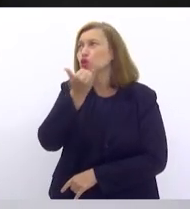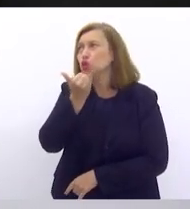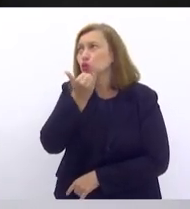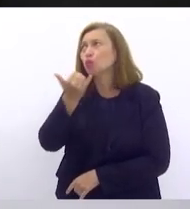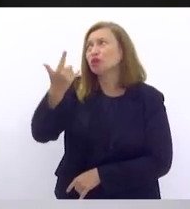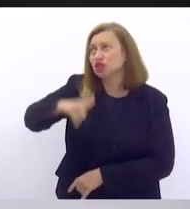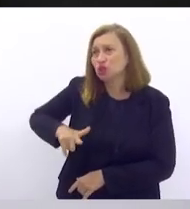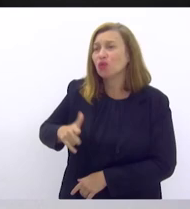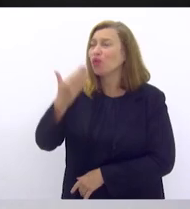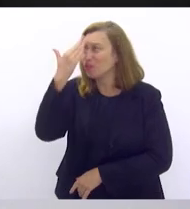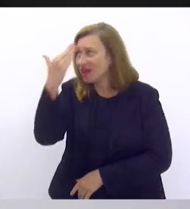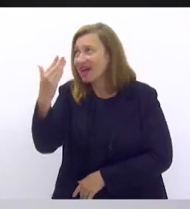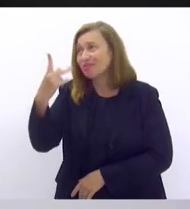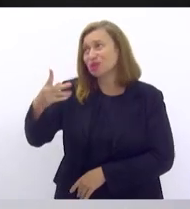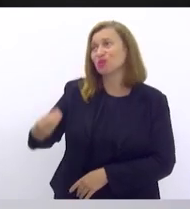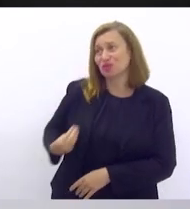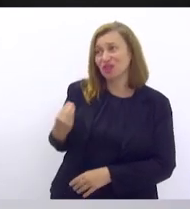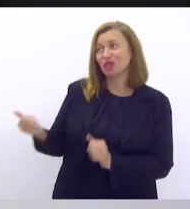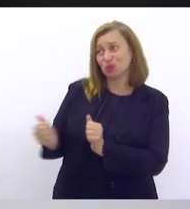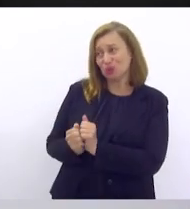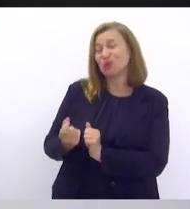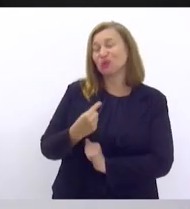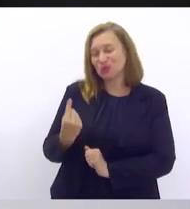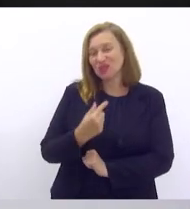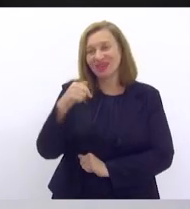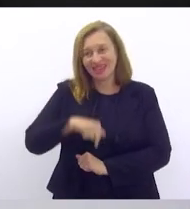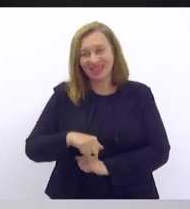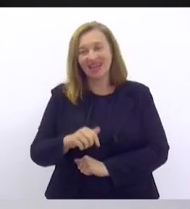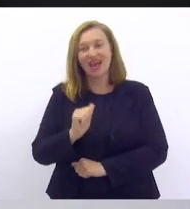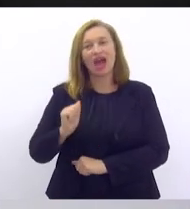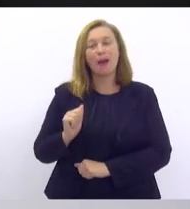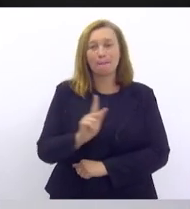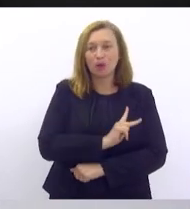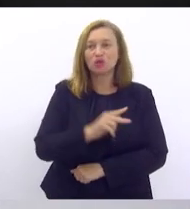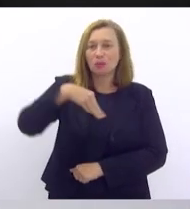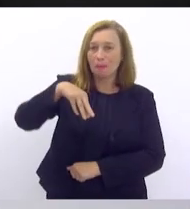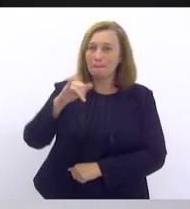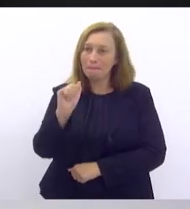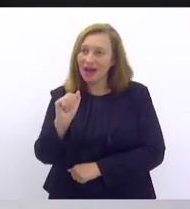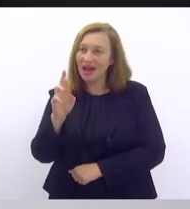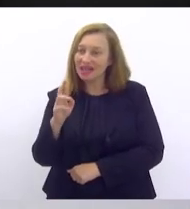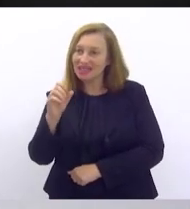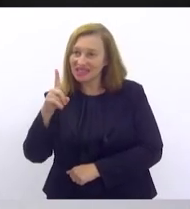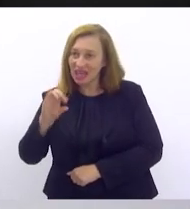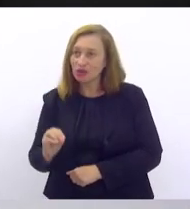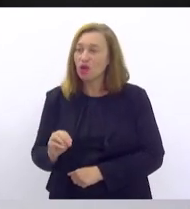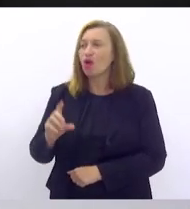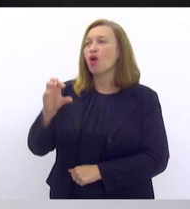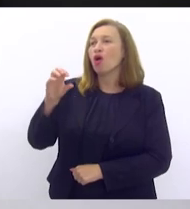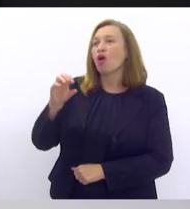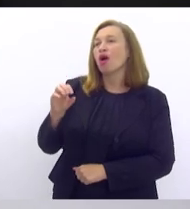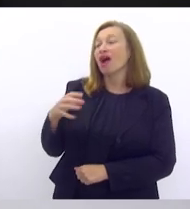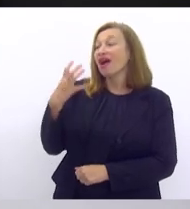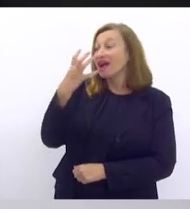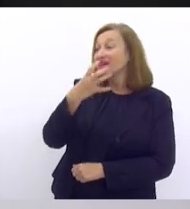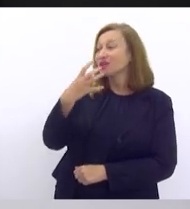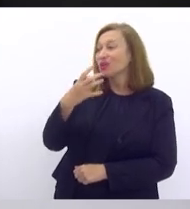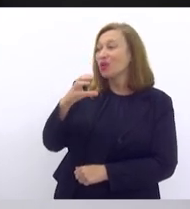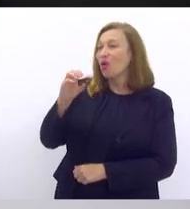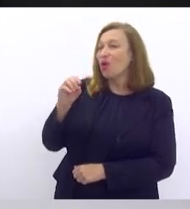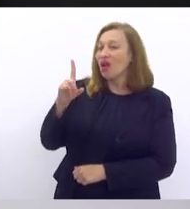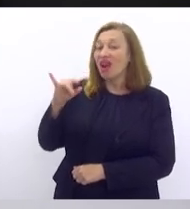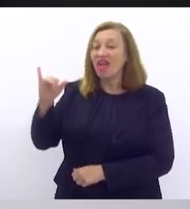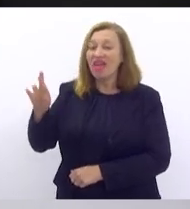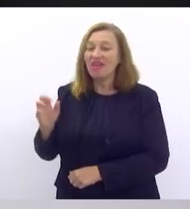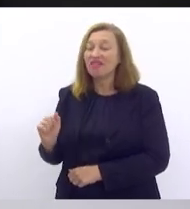vez, muito obrigado pela presença conosco aqui, o apóstolo Marcelo. Cadê Olívia? Olívia, por favor. Olívia